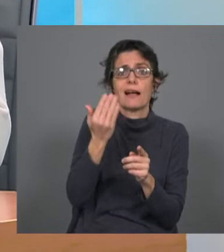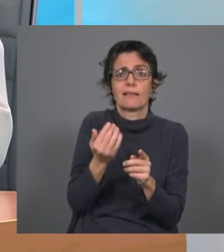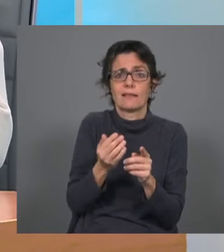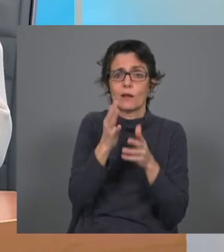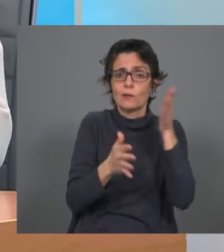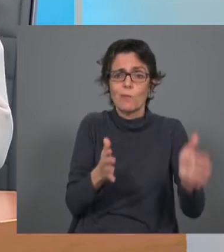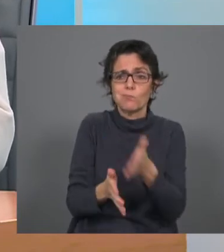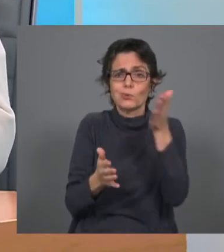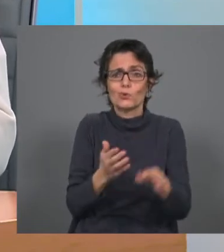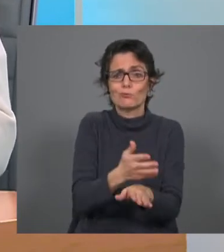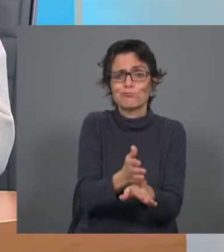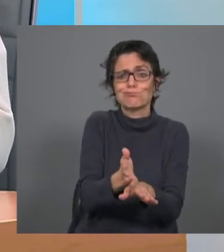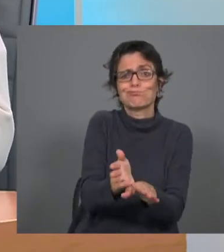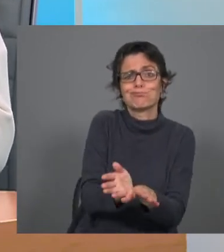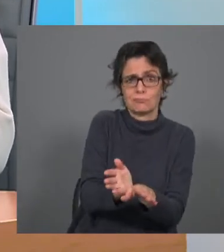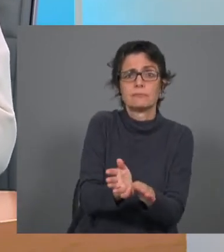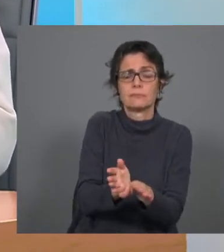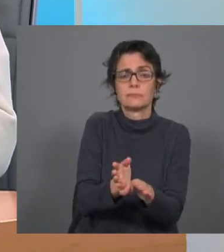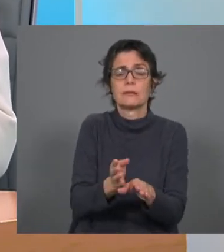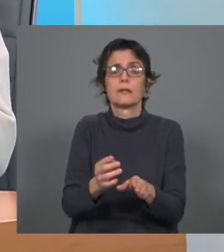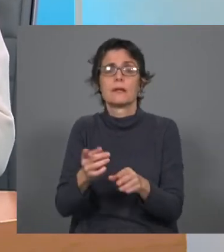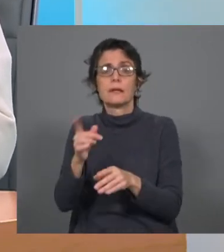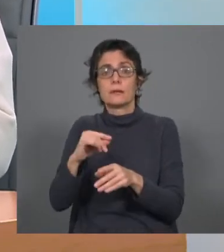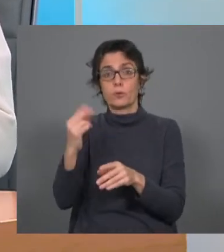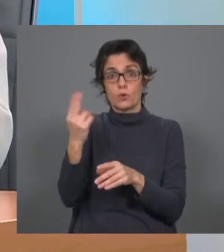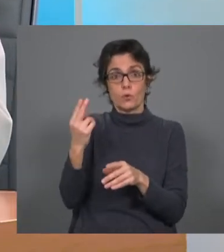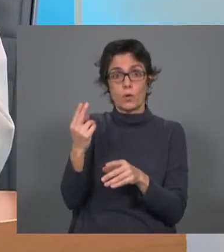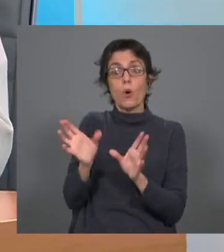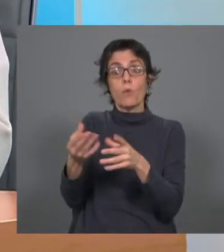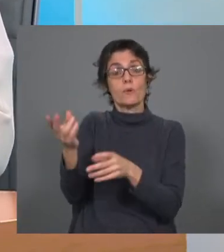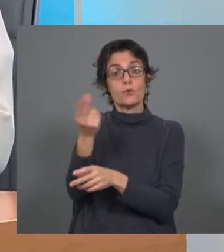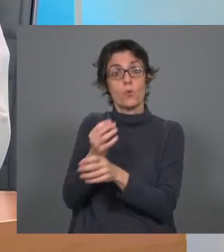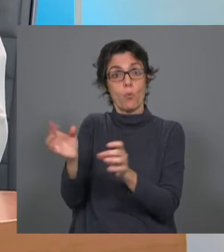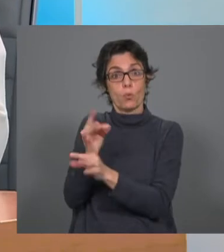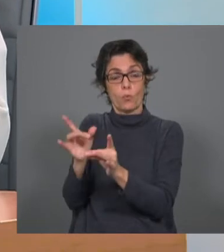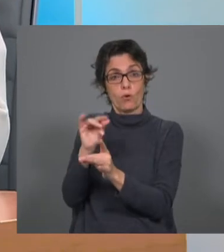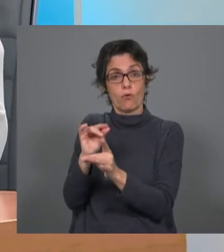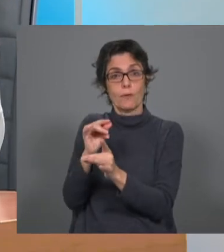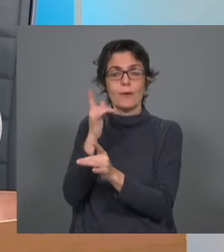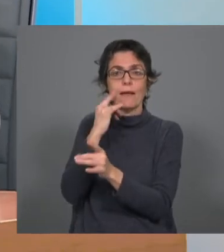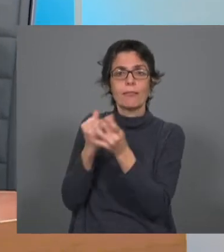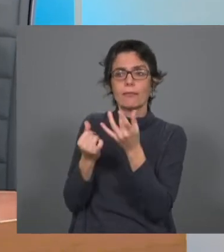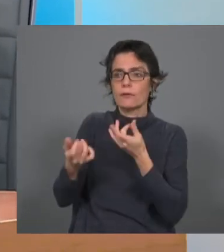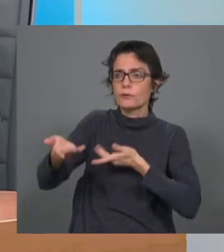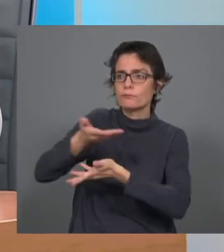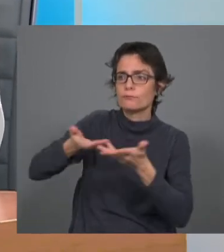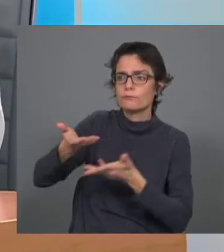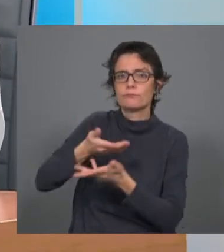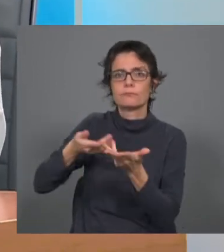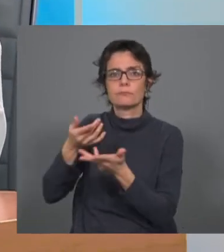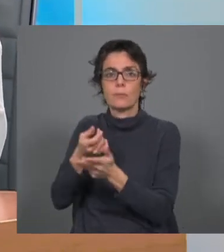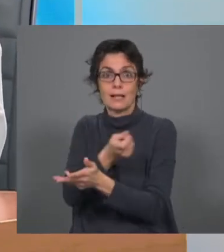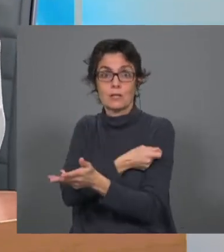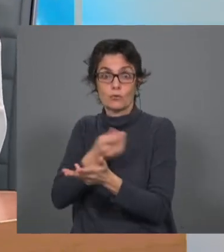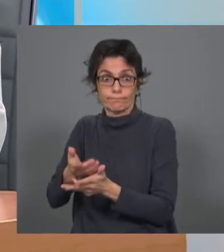houve negociação, no caso da Comissão Europeia, conjunta para tentar assegurar essas